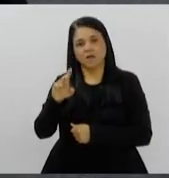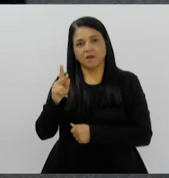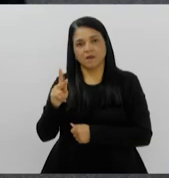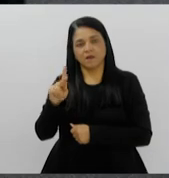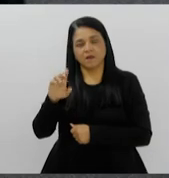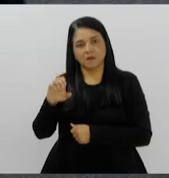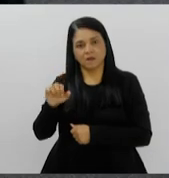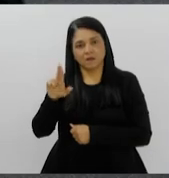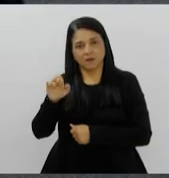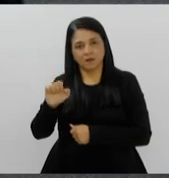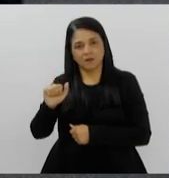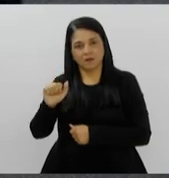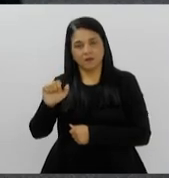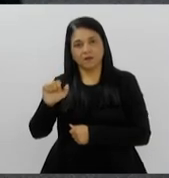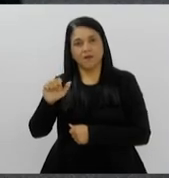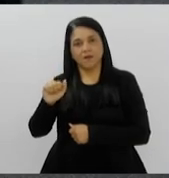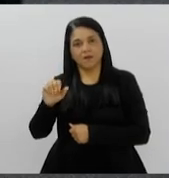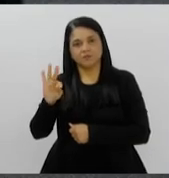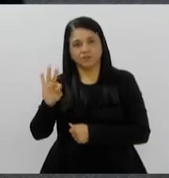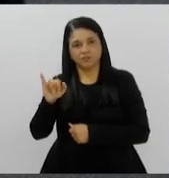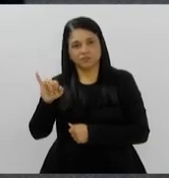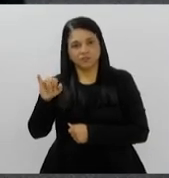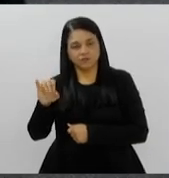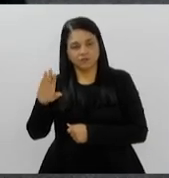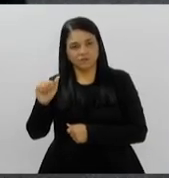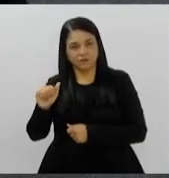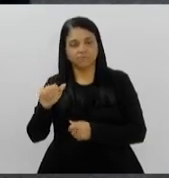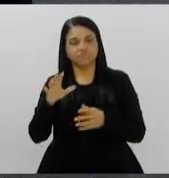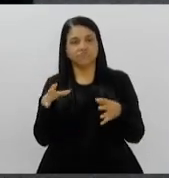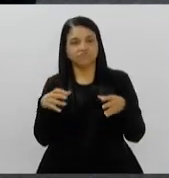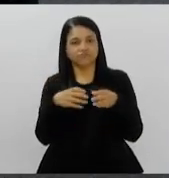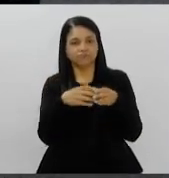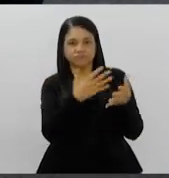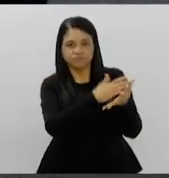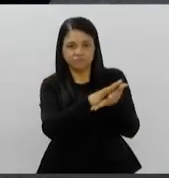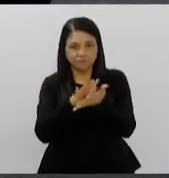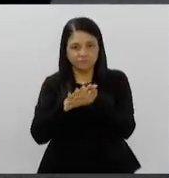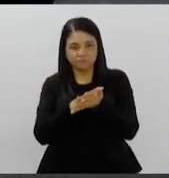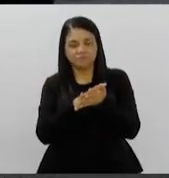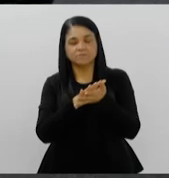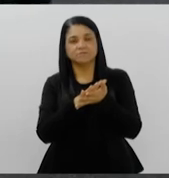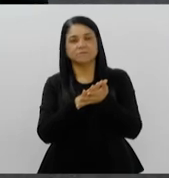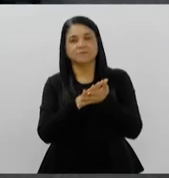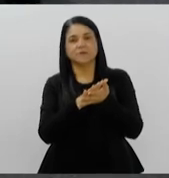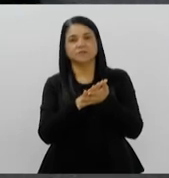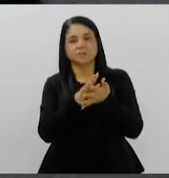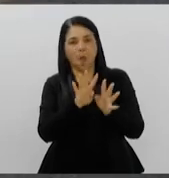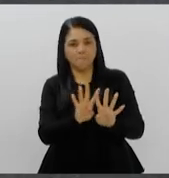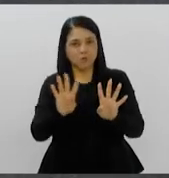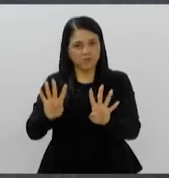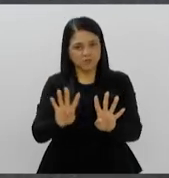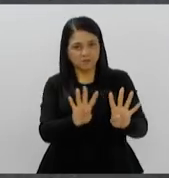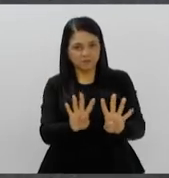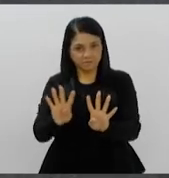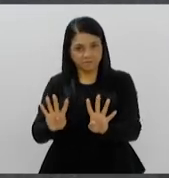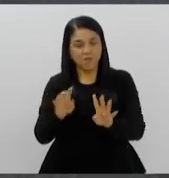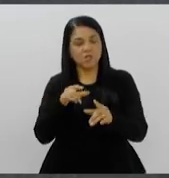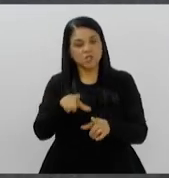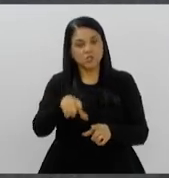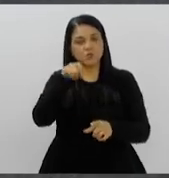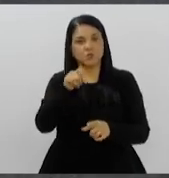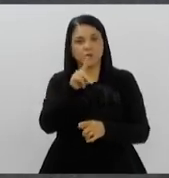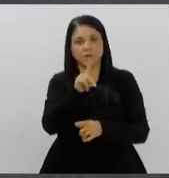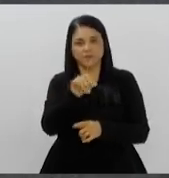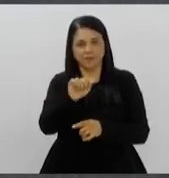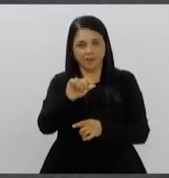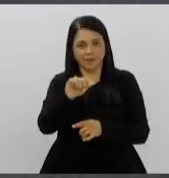Diretores de Harmonia das Escolas de Samba do Estado do Rio de Janeiro, que escolheu a data, que nos ajudou a construir